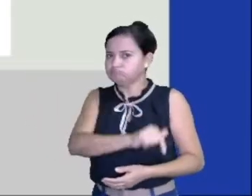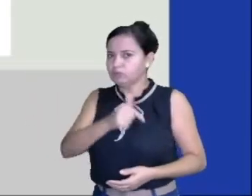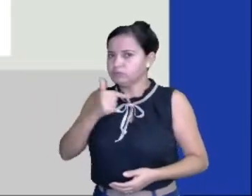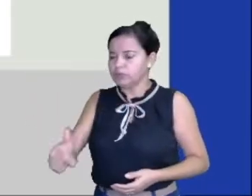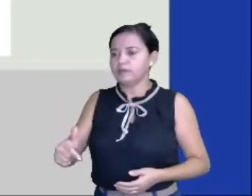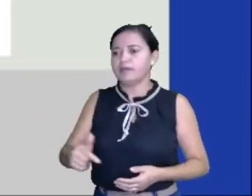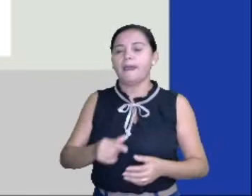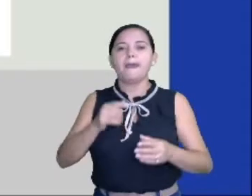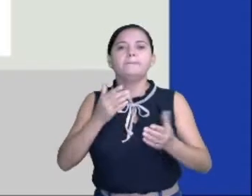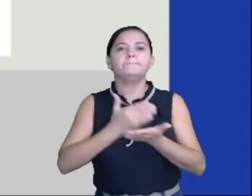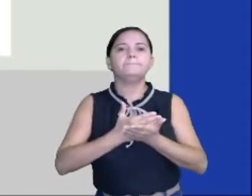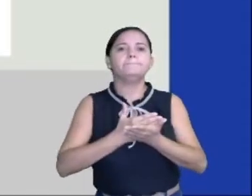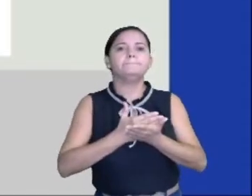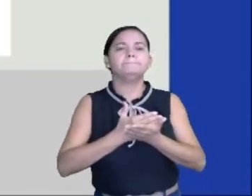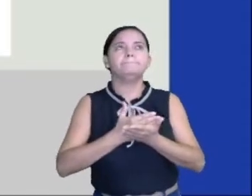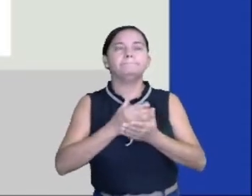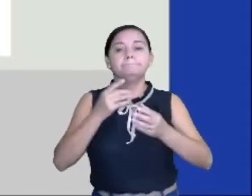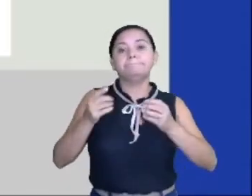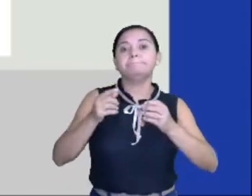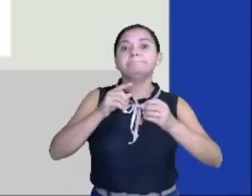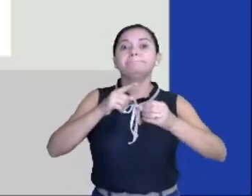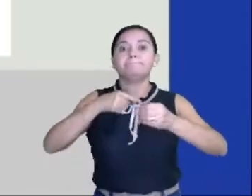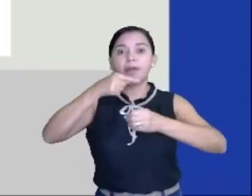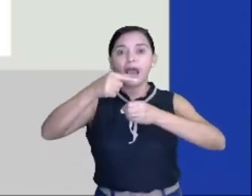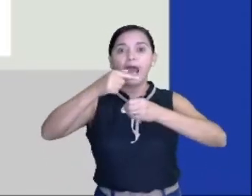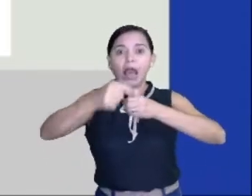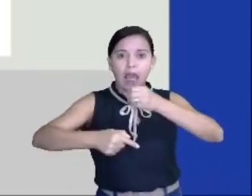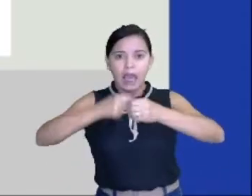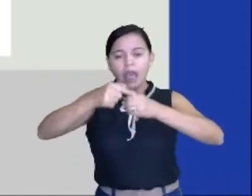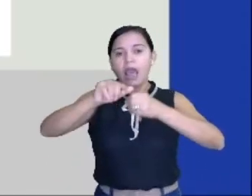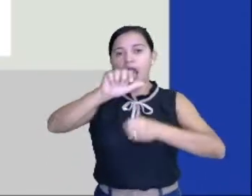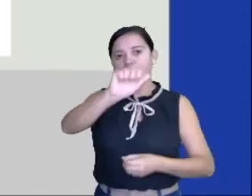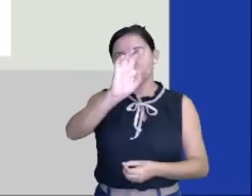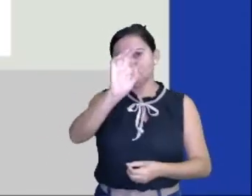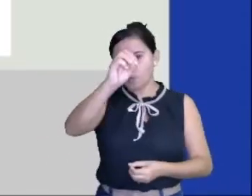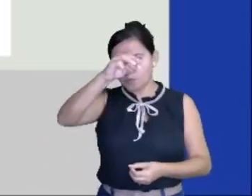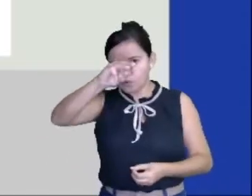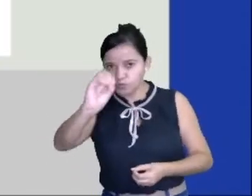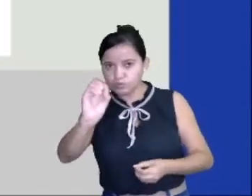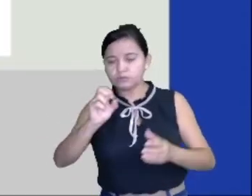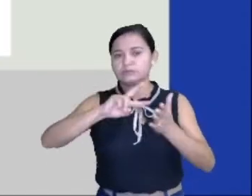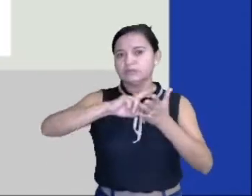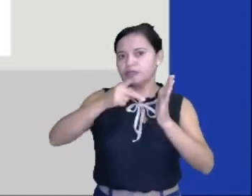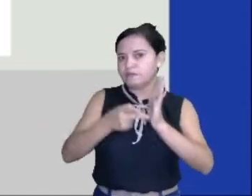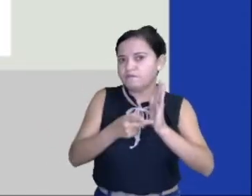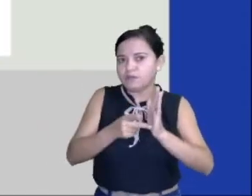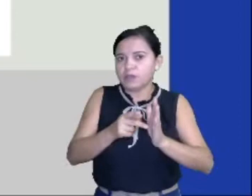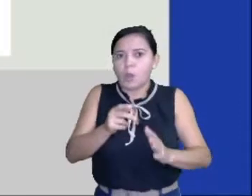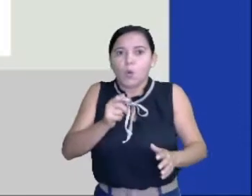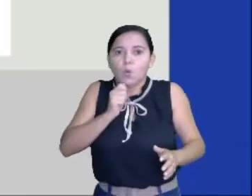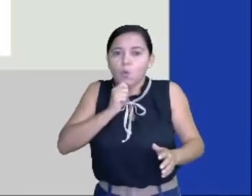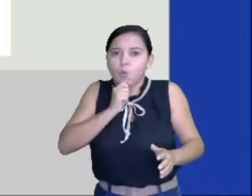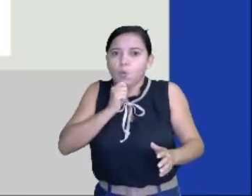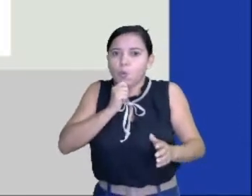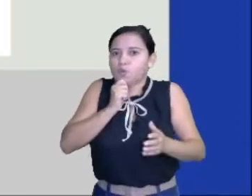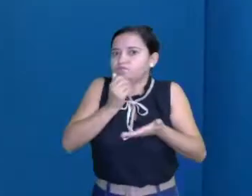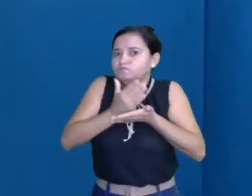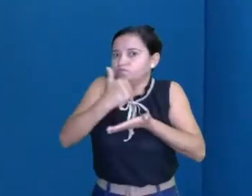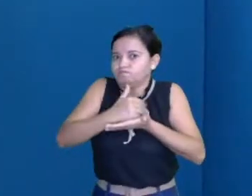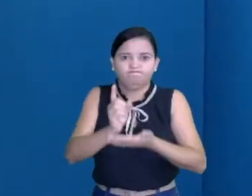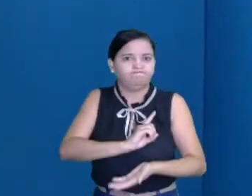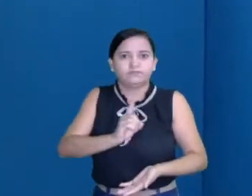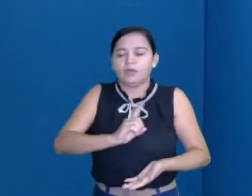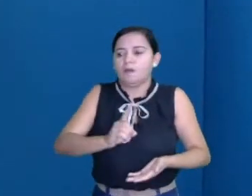dizer o quê? Indivisível, porque tomos, divisão e não divisível. Só que a gente sabe, e aqui volta para mim, por favor,